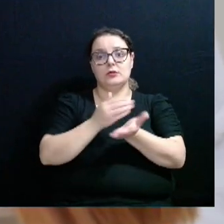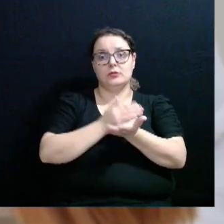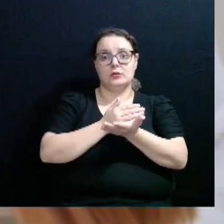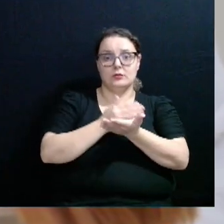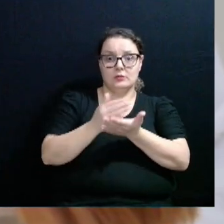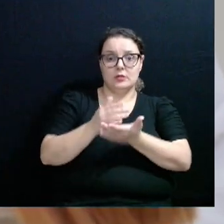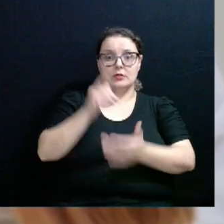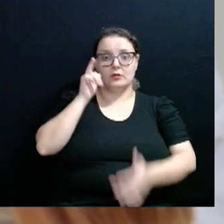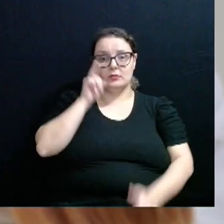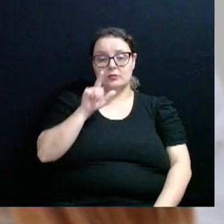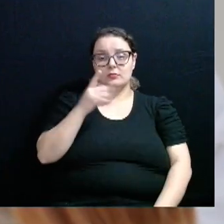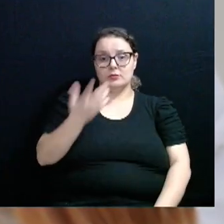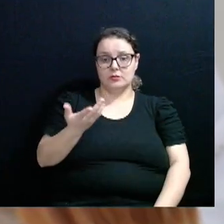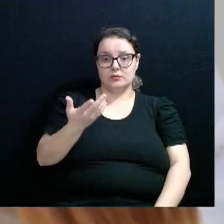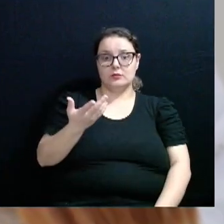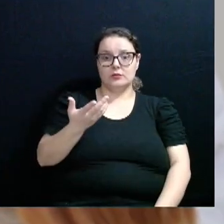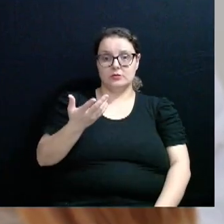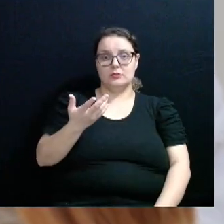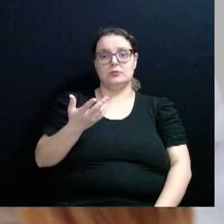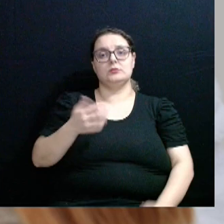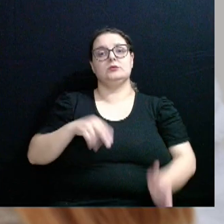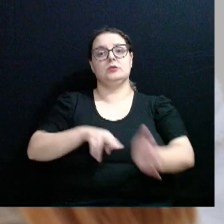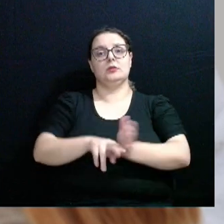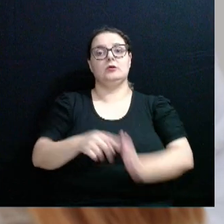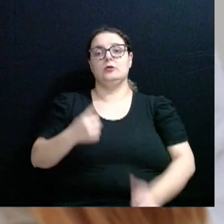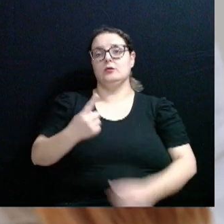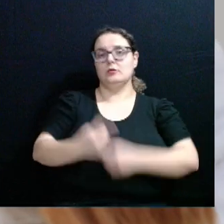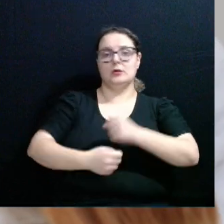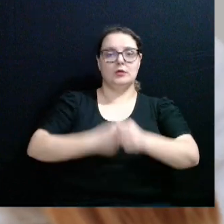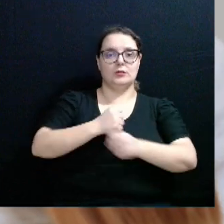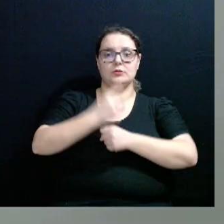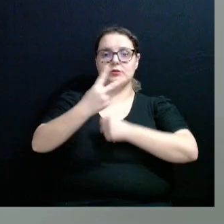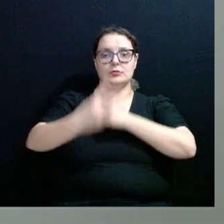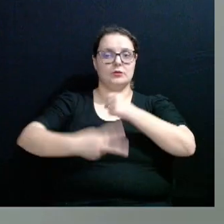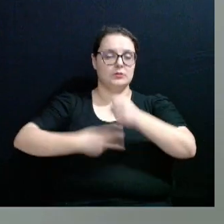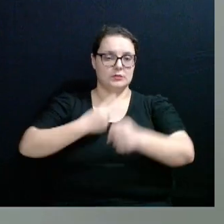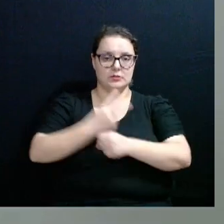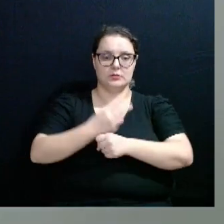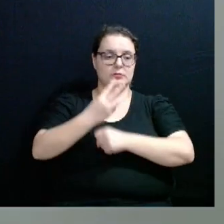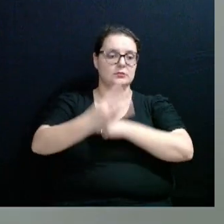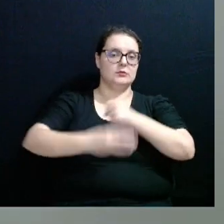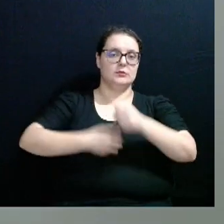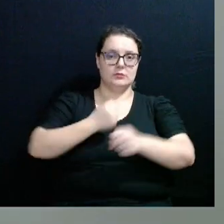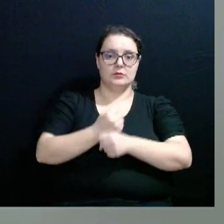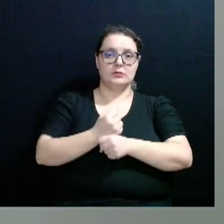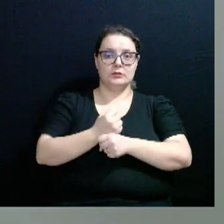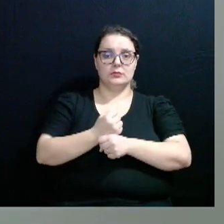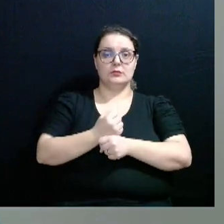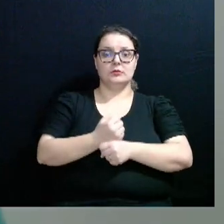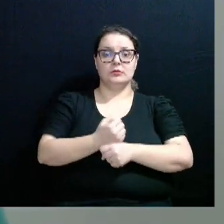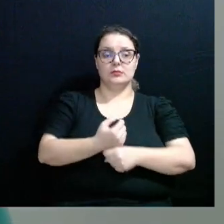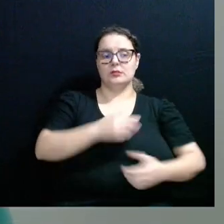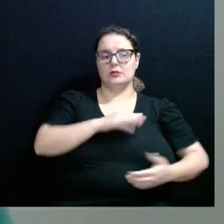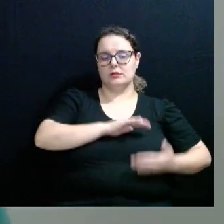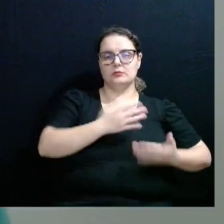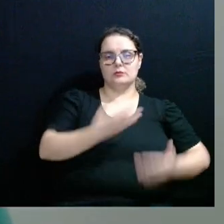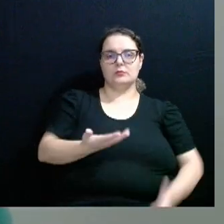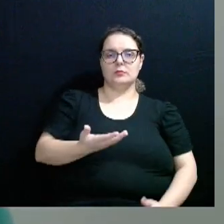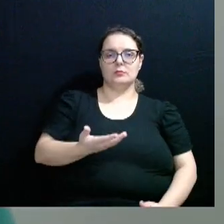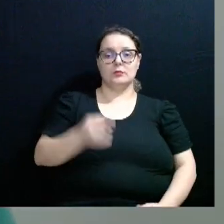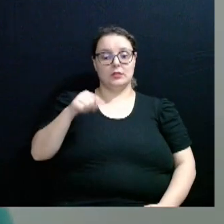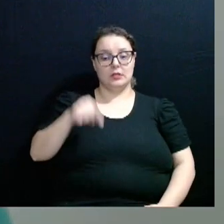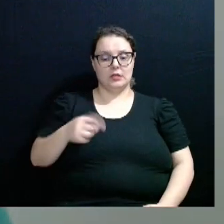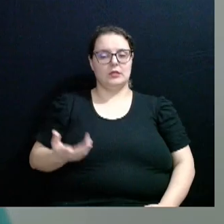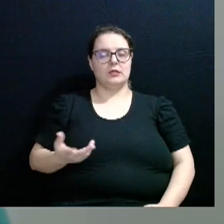câncer 1 ano, 2 anos, 5 anos, 10 anos antes dele ser um tumor mais agressivo. Então, esse é o primeiro ponto. Segundo ponto,